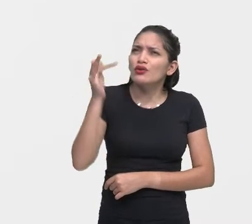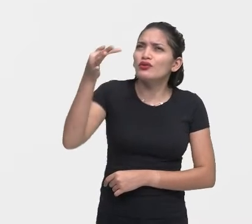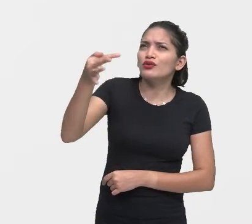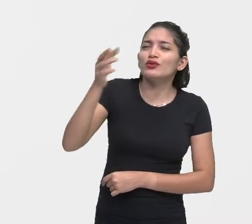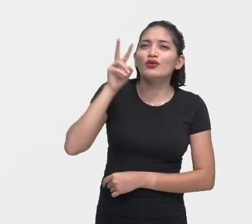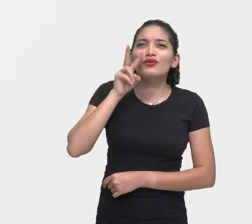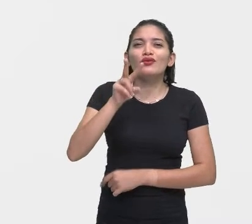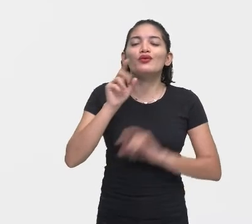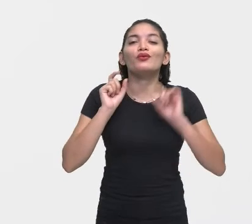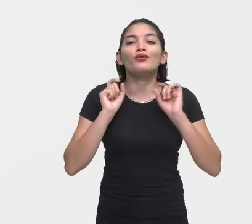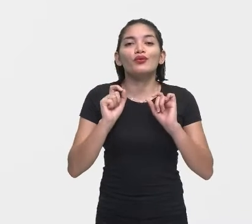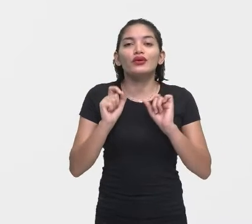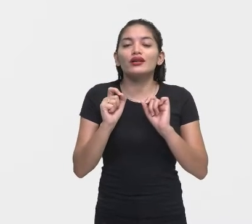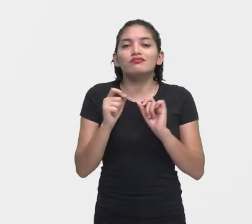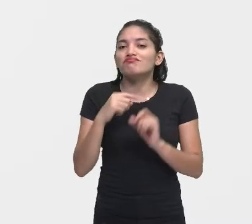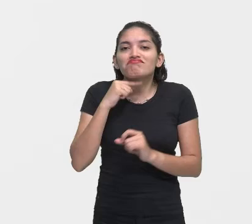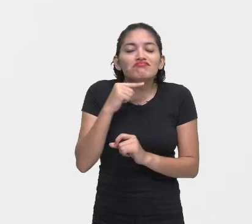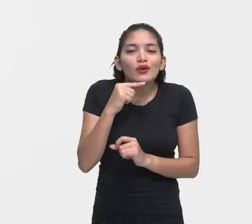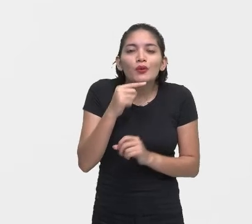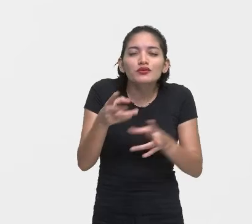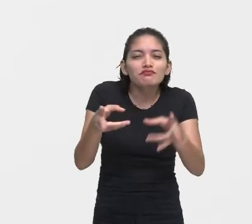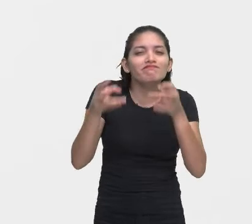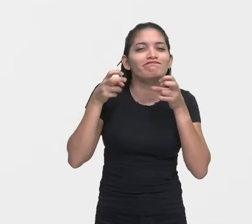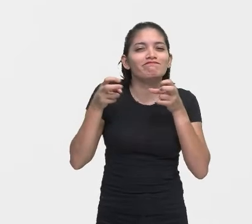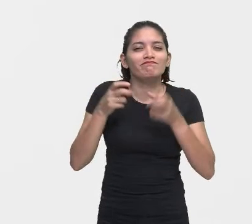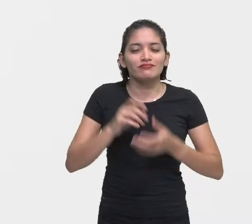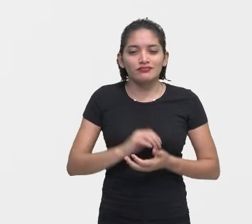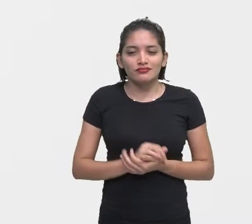veem o que não pode ver-se.